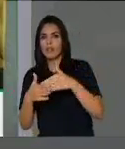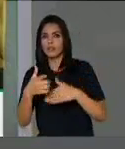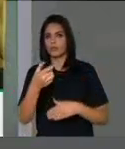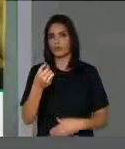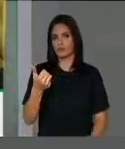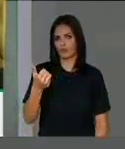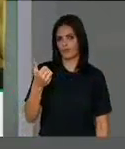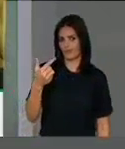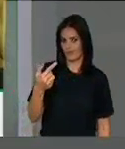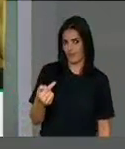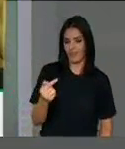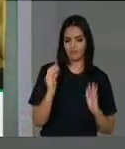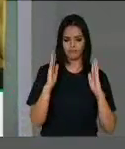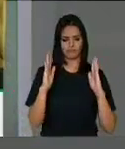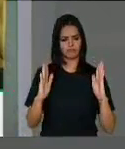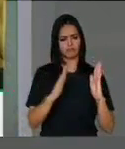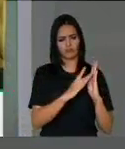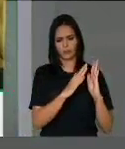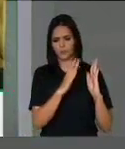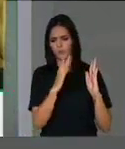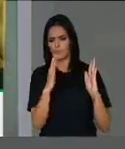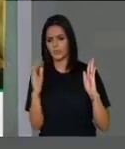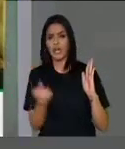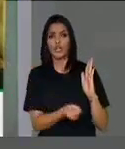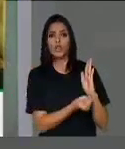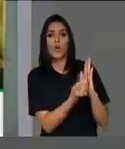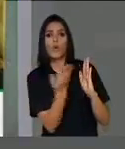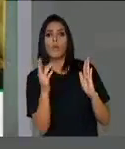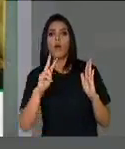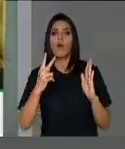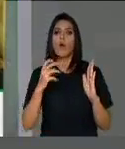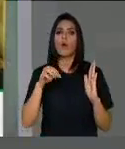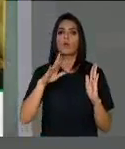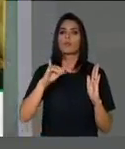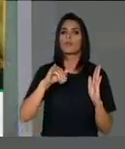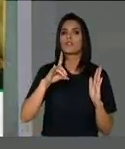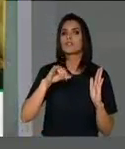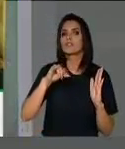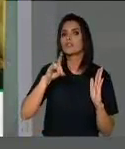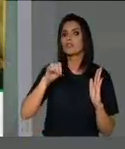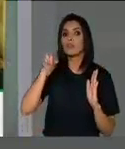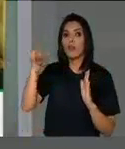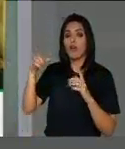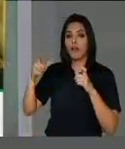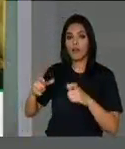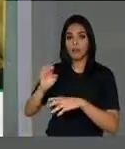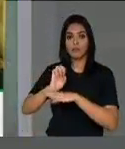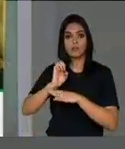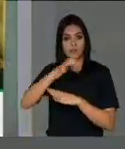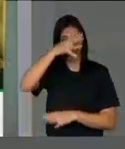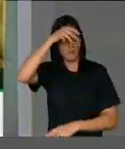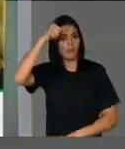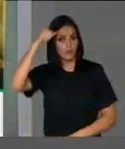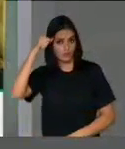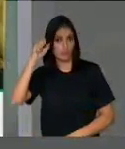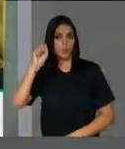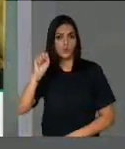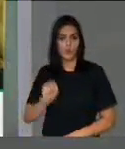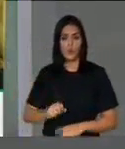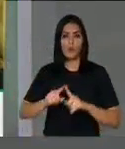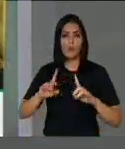2017 do número de homicídios em Mato Grosso do Sul. Mas o dado interessante que precisa